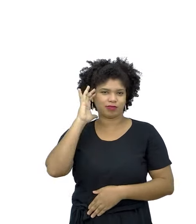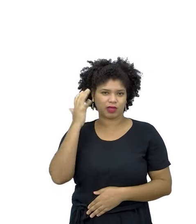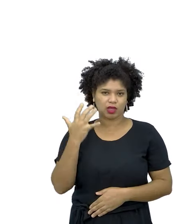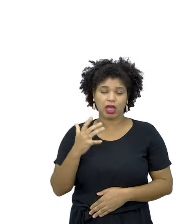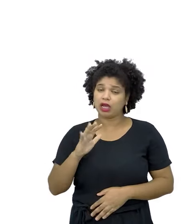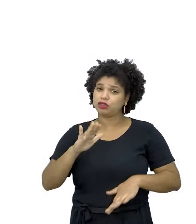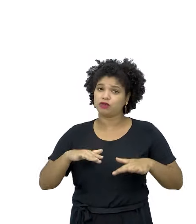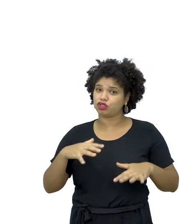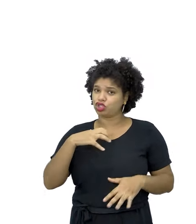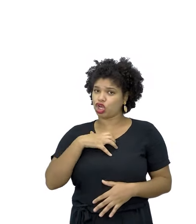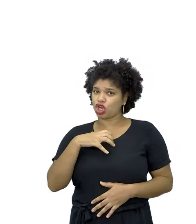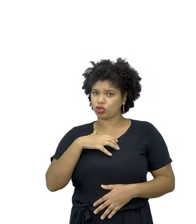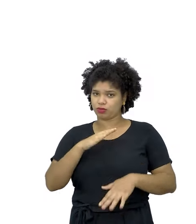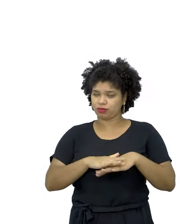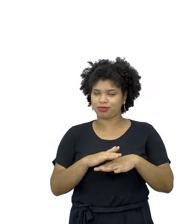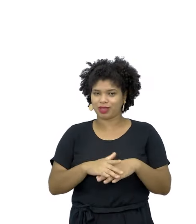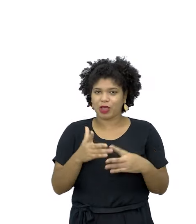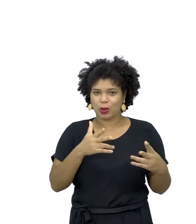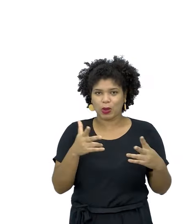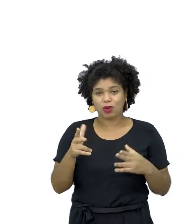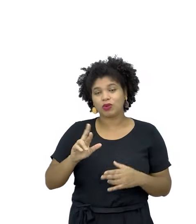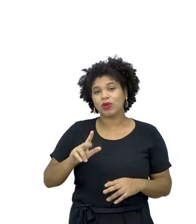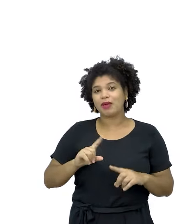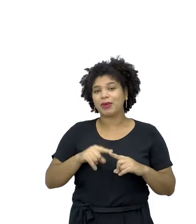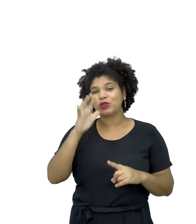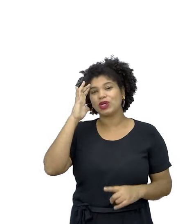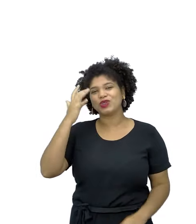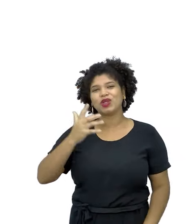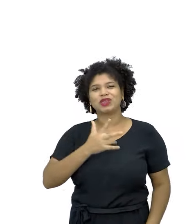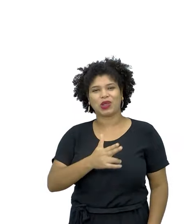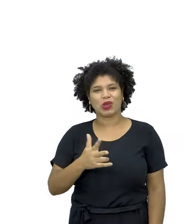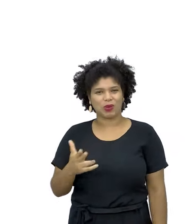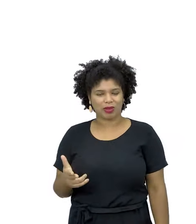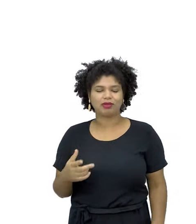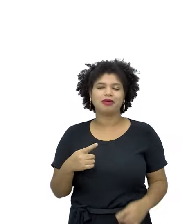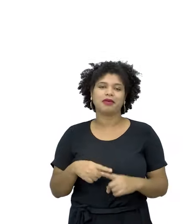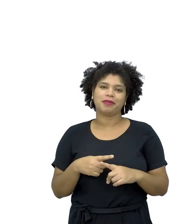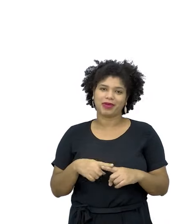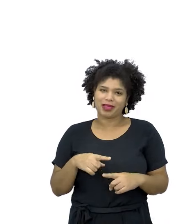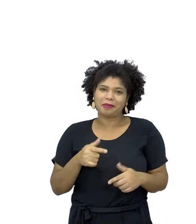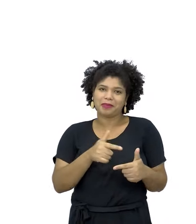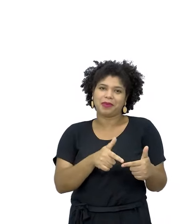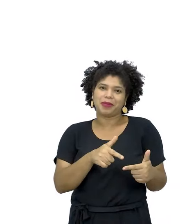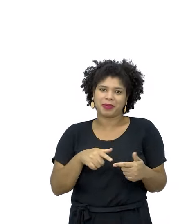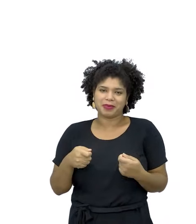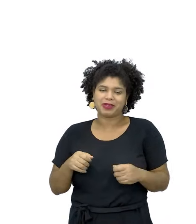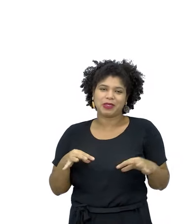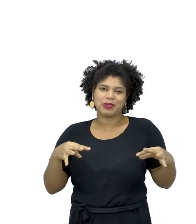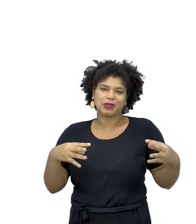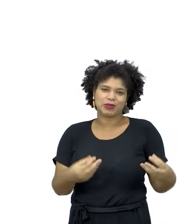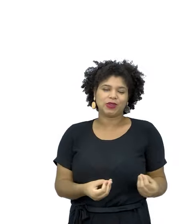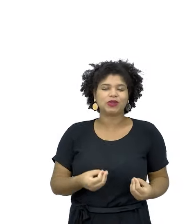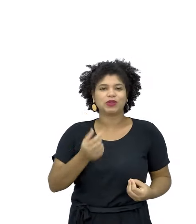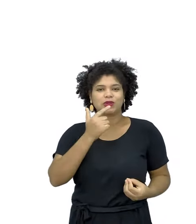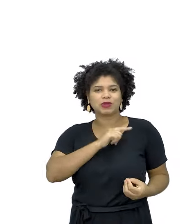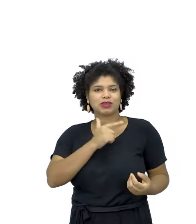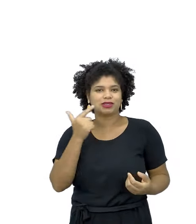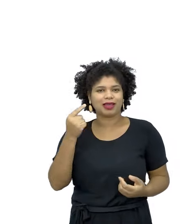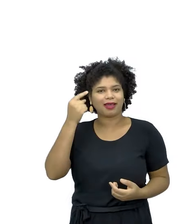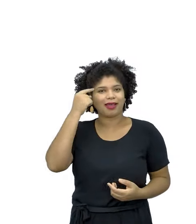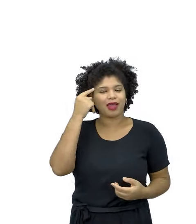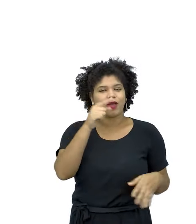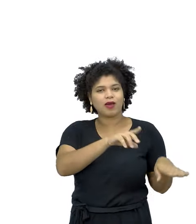mesma forma de fazer, mas com o mesmo resultado. Porque se é um problema, vai ter um resultado comum. E aí a gente vai buscar um consenso